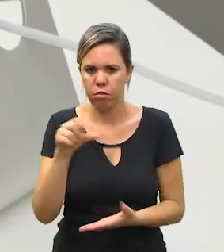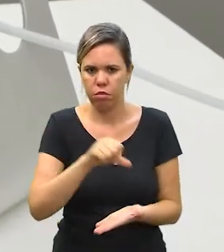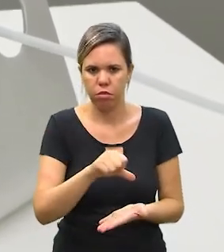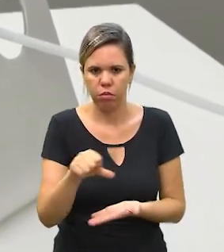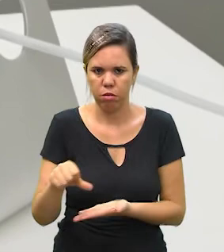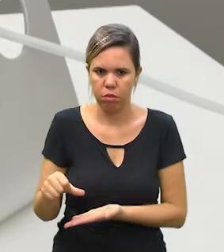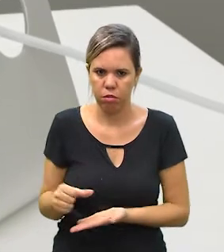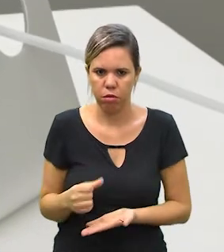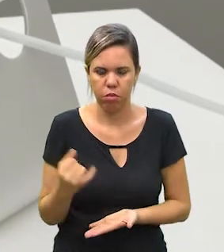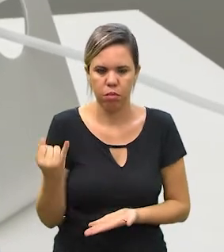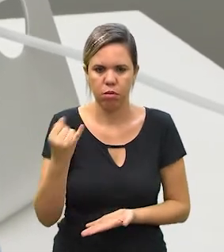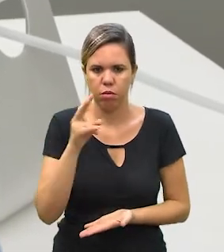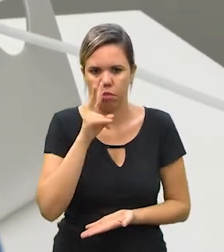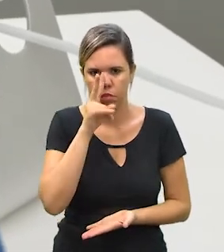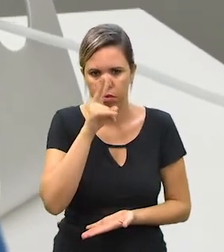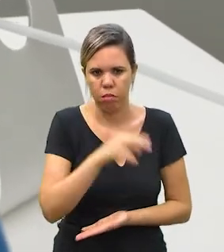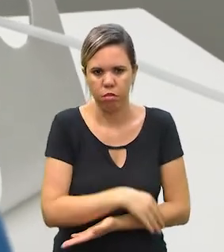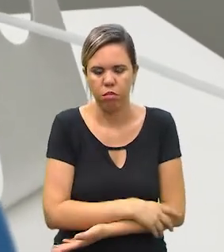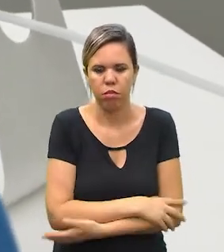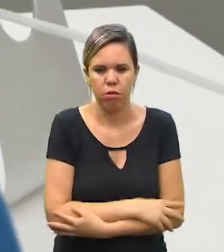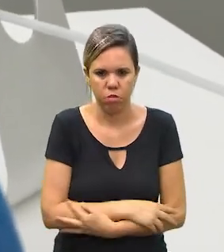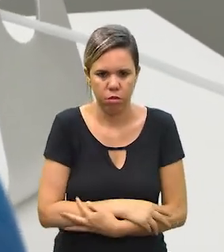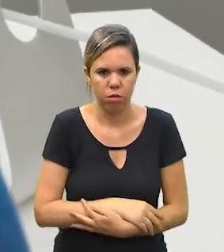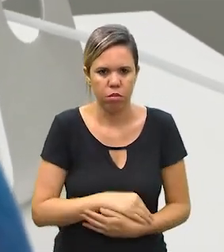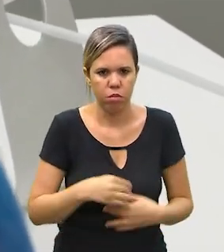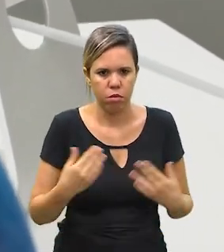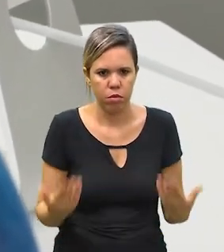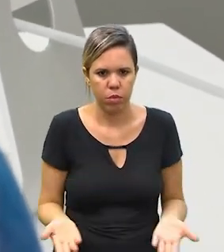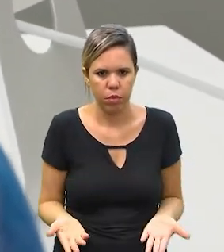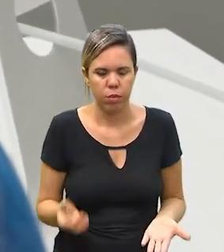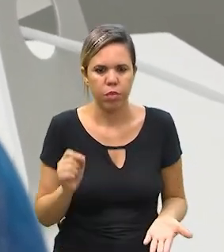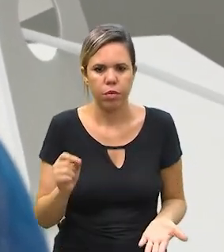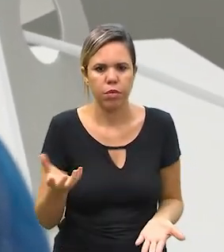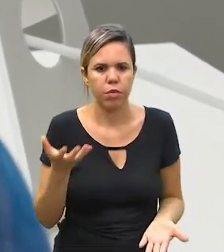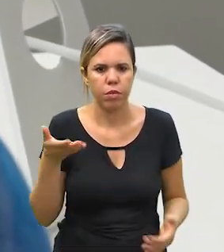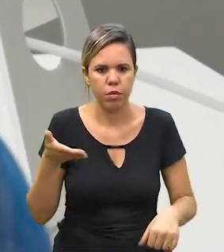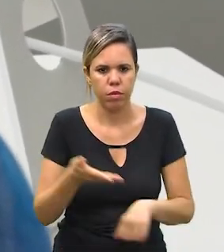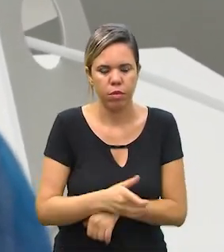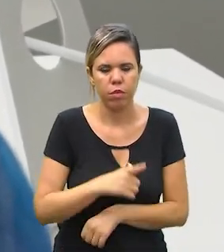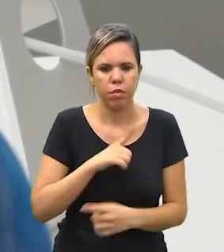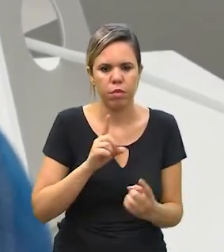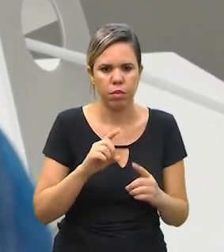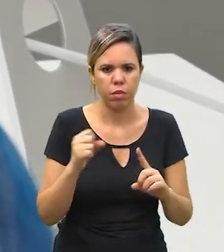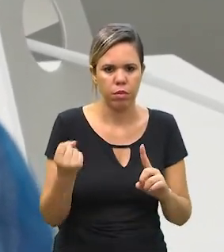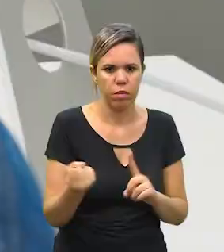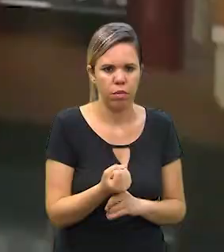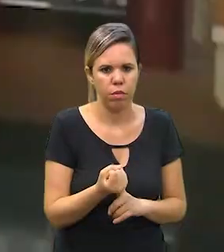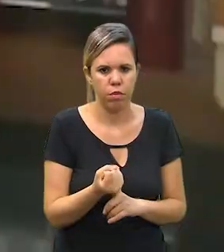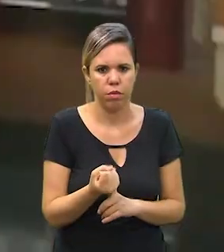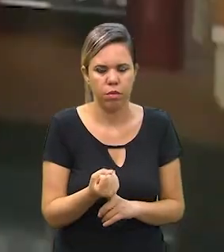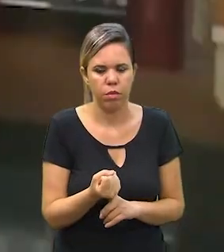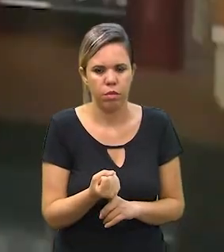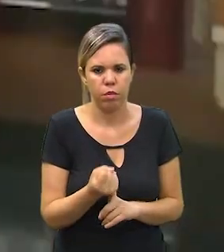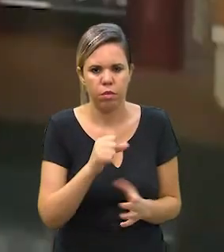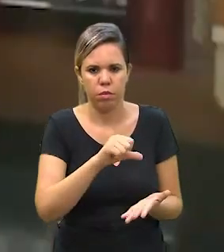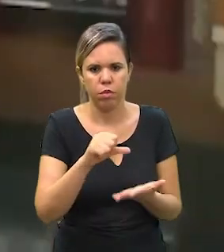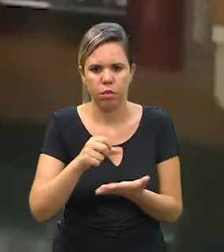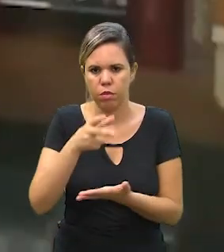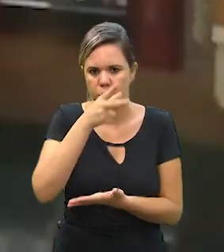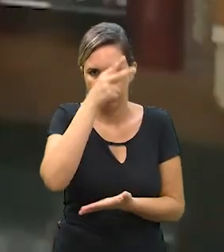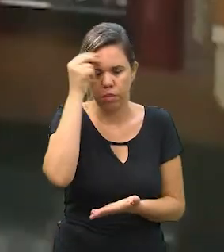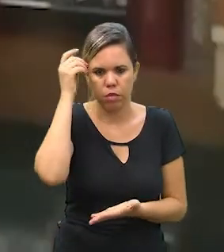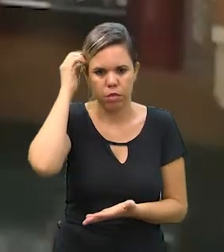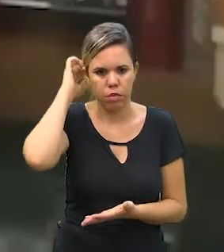região bastante forte, bastante vigorosa. Então, quem quiser ter assistência, quer seja pela rede pública,